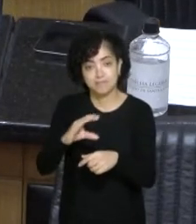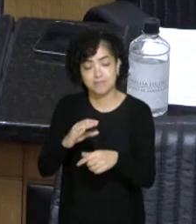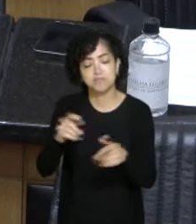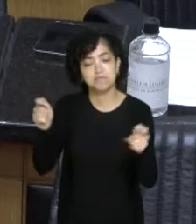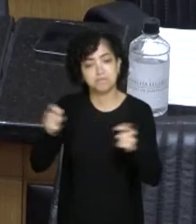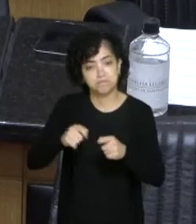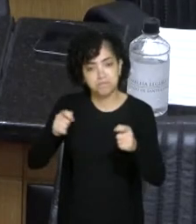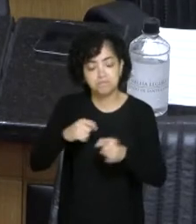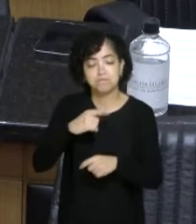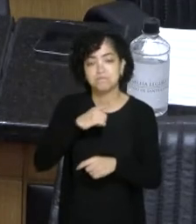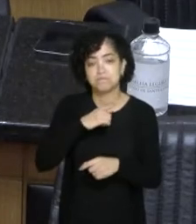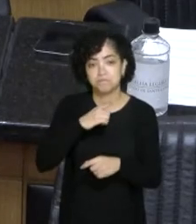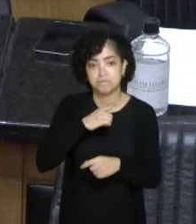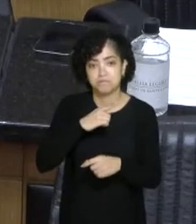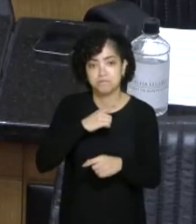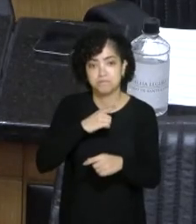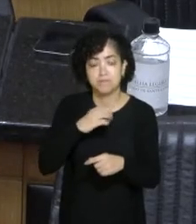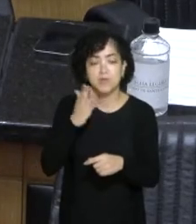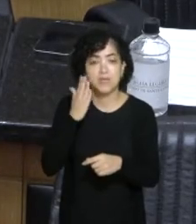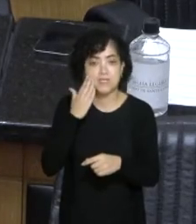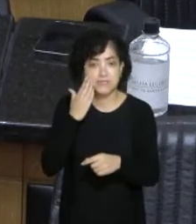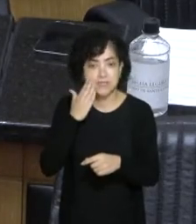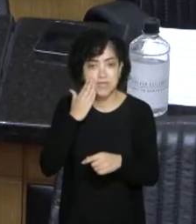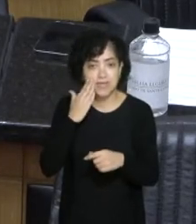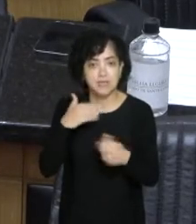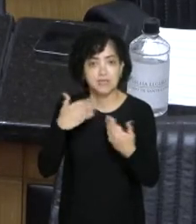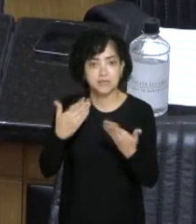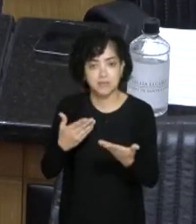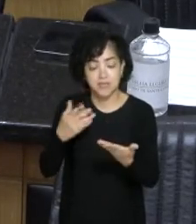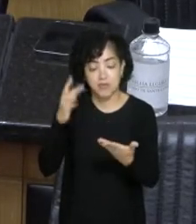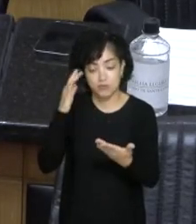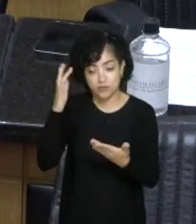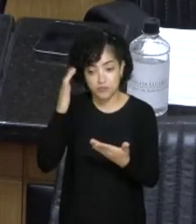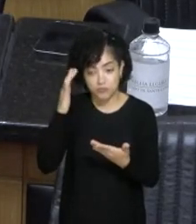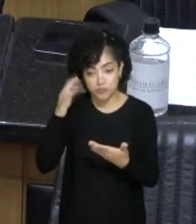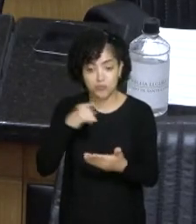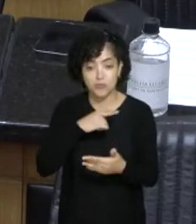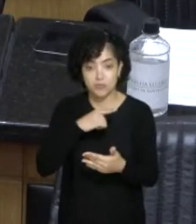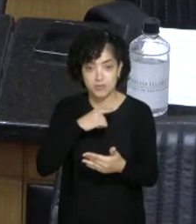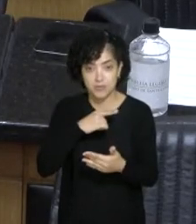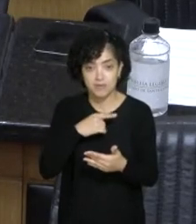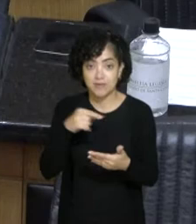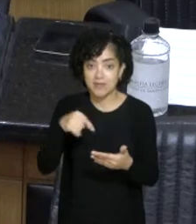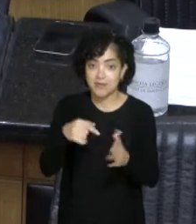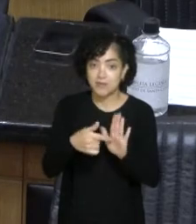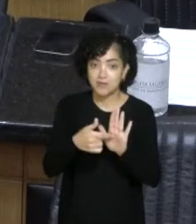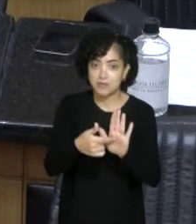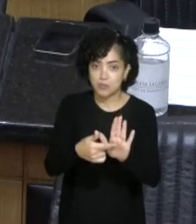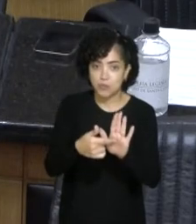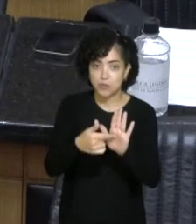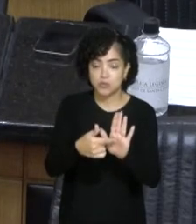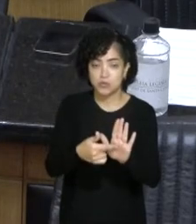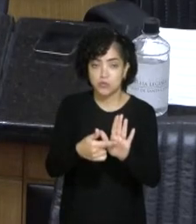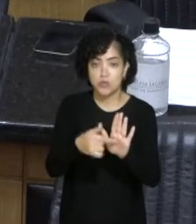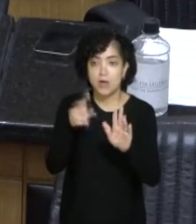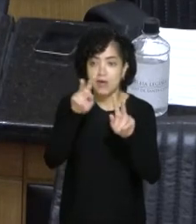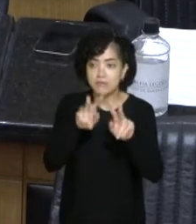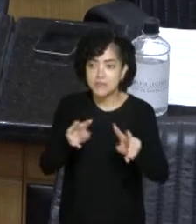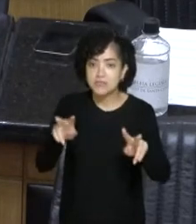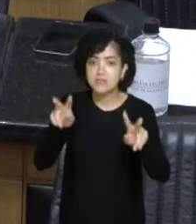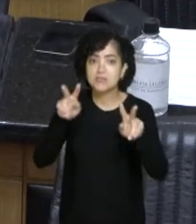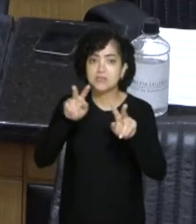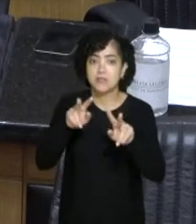potencial, sei dos seus sonhos, e aqui você deu uma demonstração da visão que tem